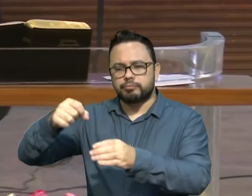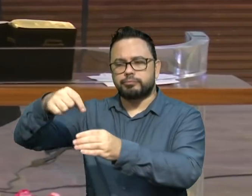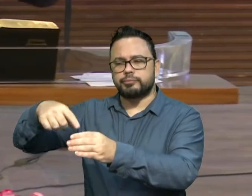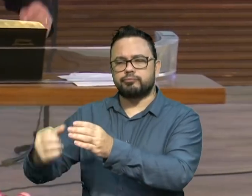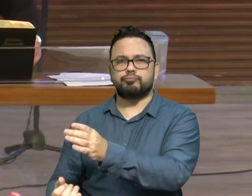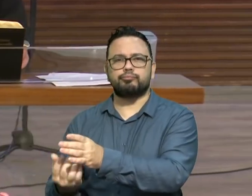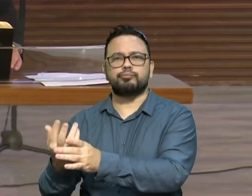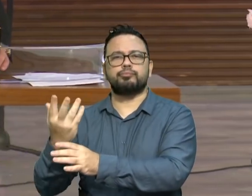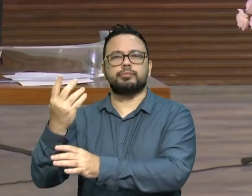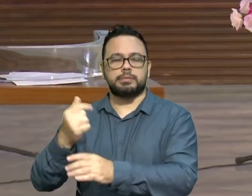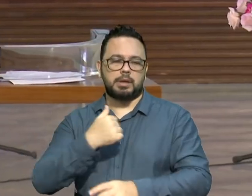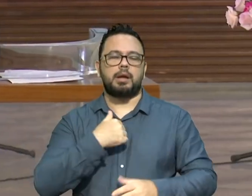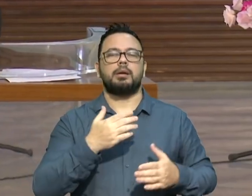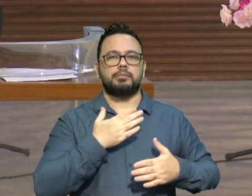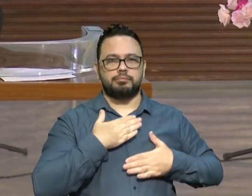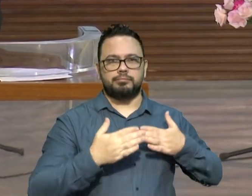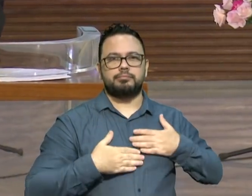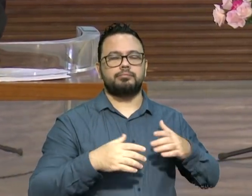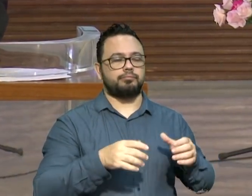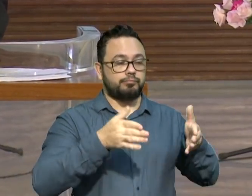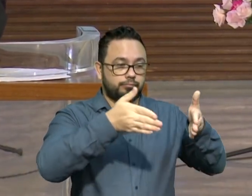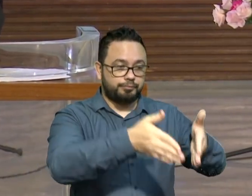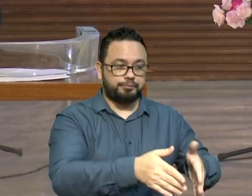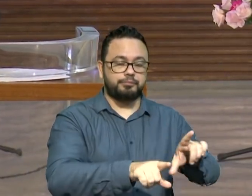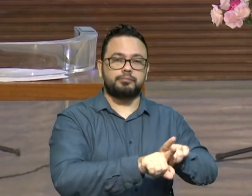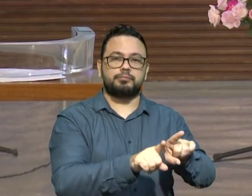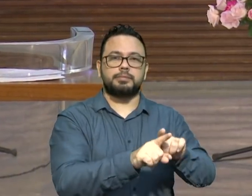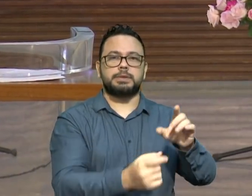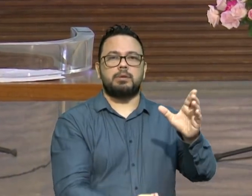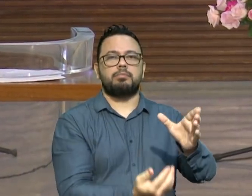semente voltar à vida através da Ressurreição